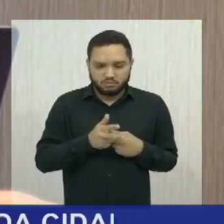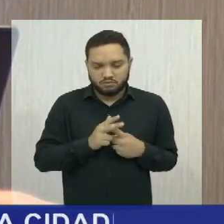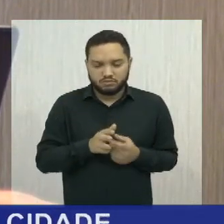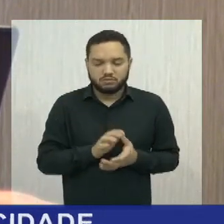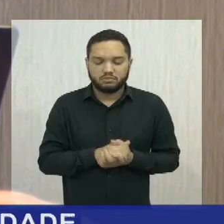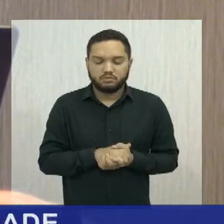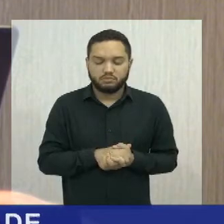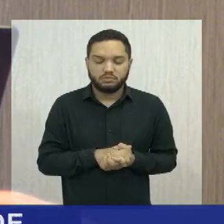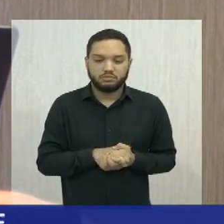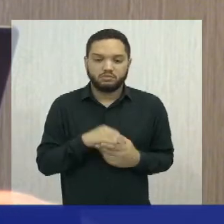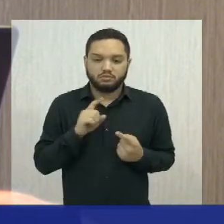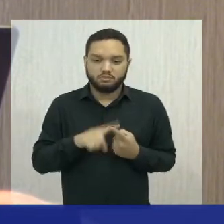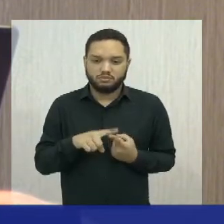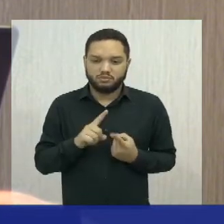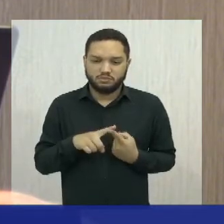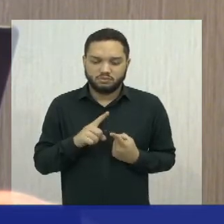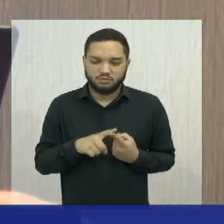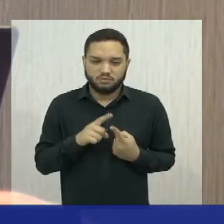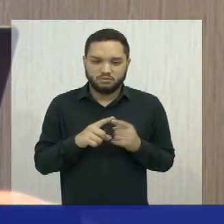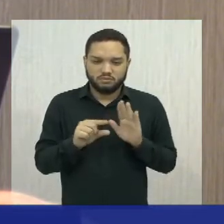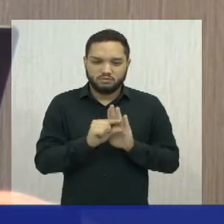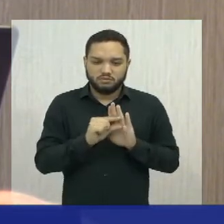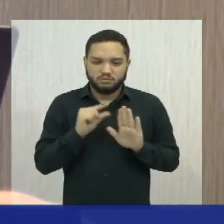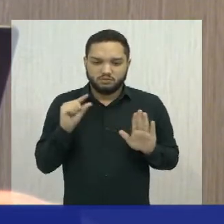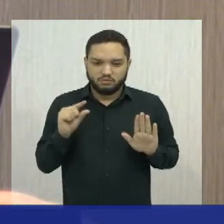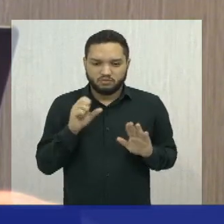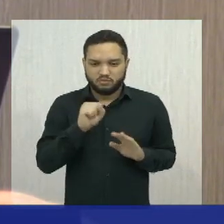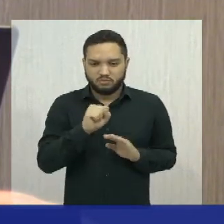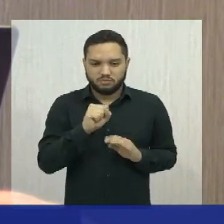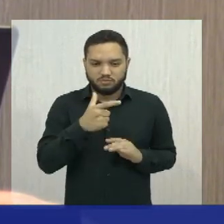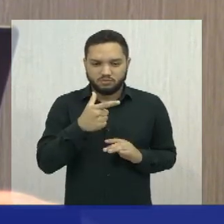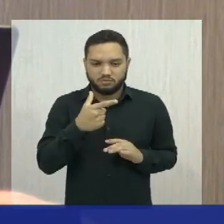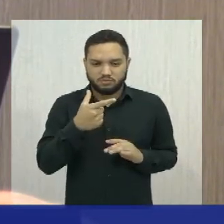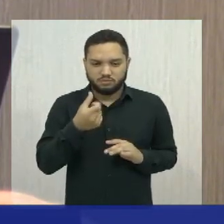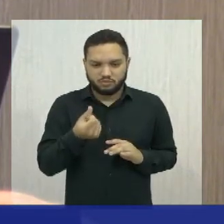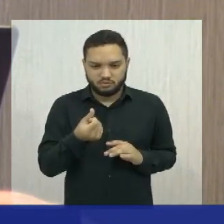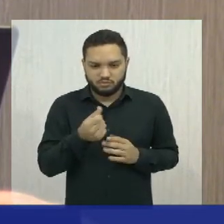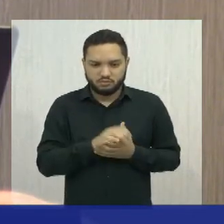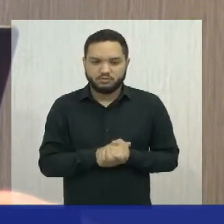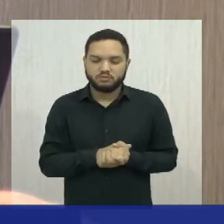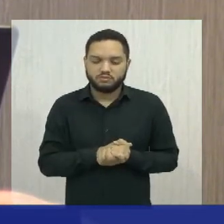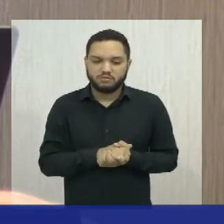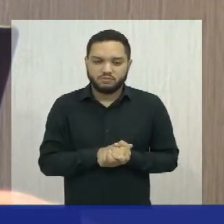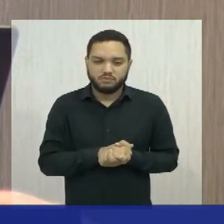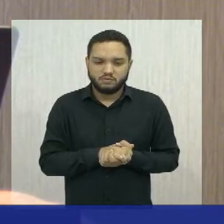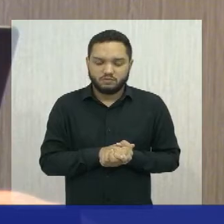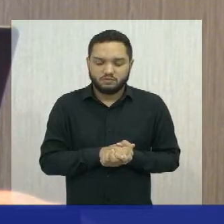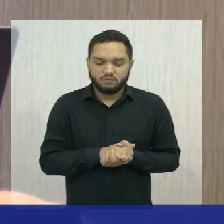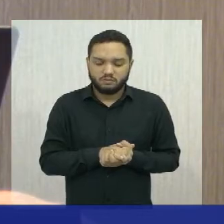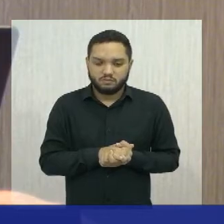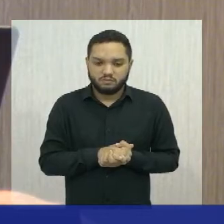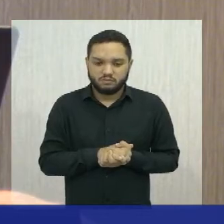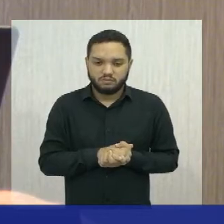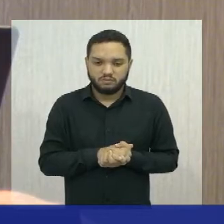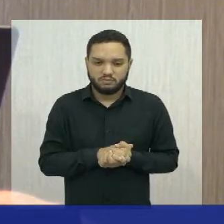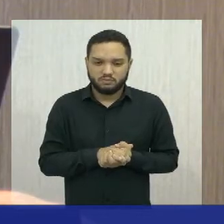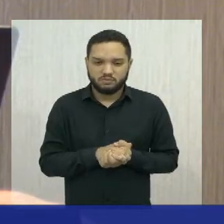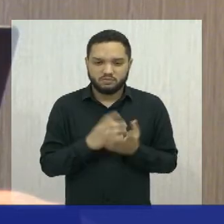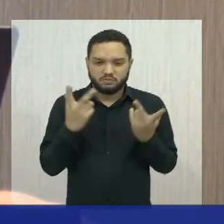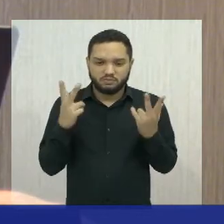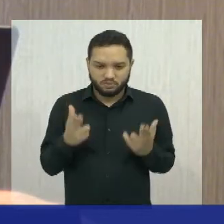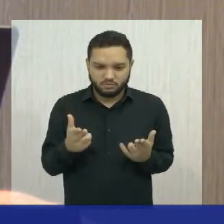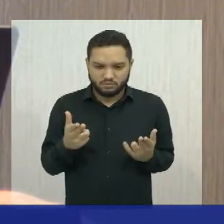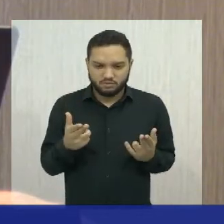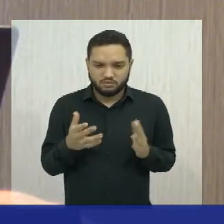corrigir. Além disso, nós temos o artigo 826, que é idêntico